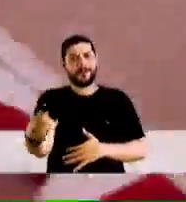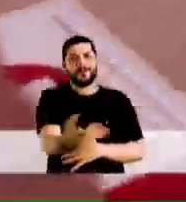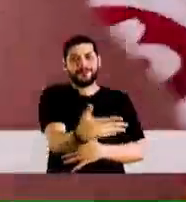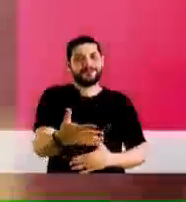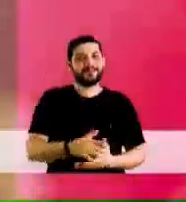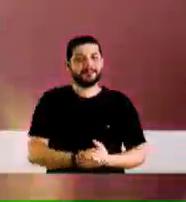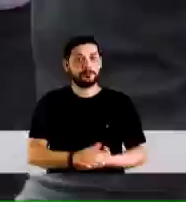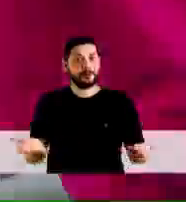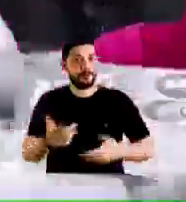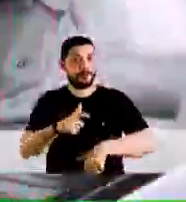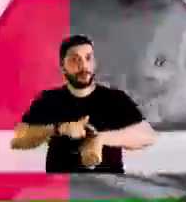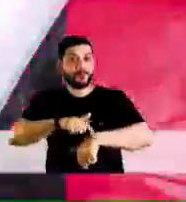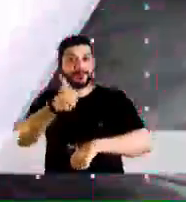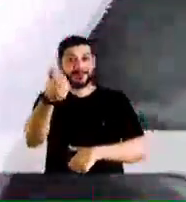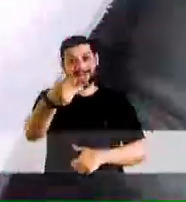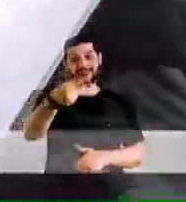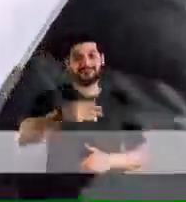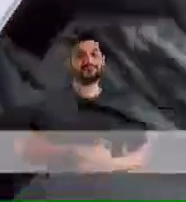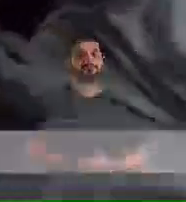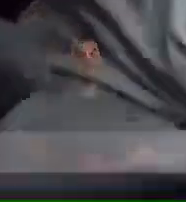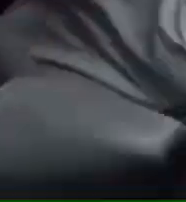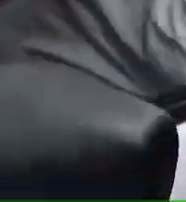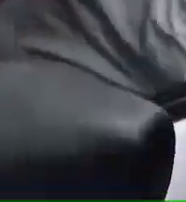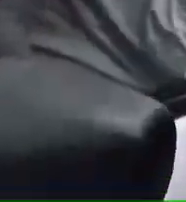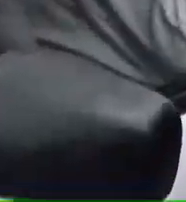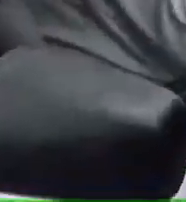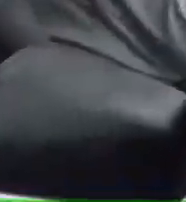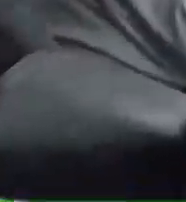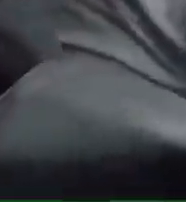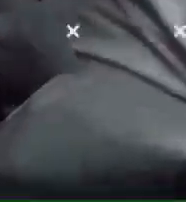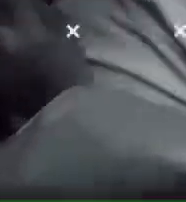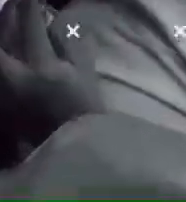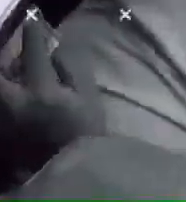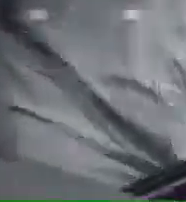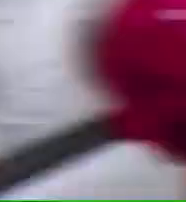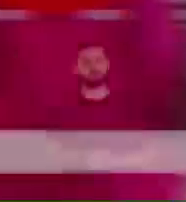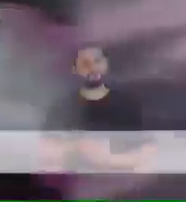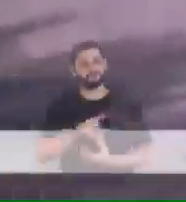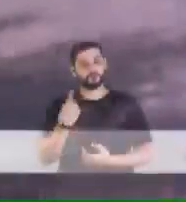uma nova Caucaia. É a hora do 13.